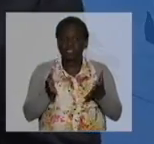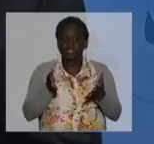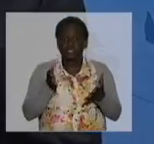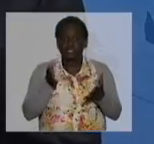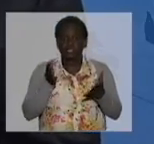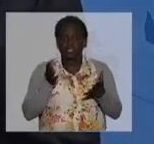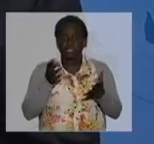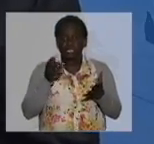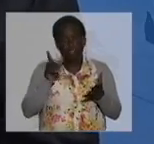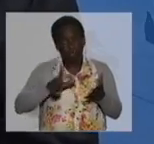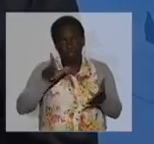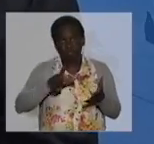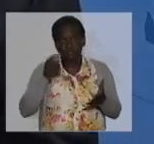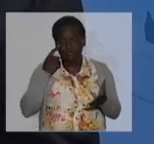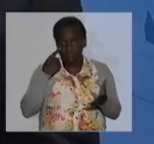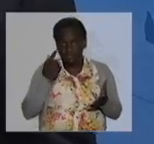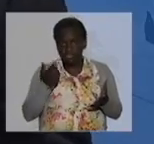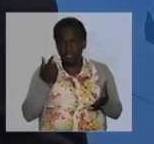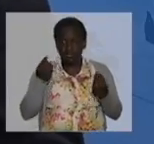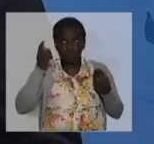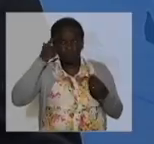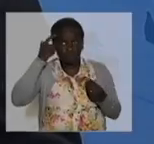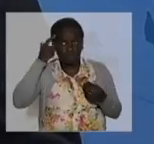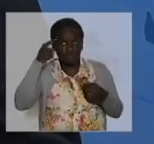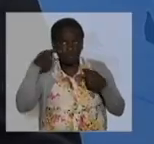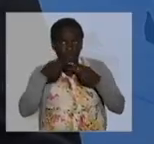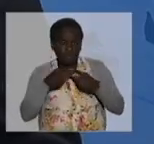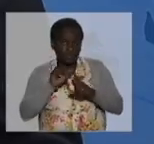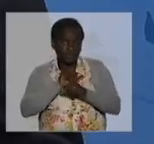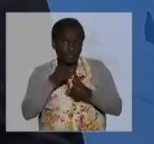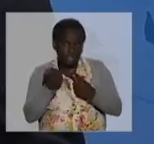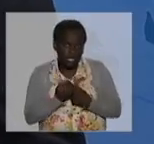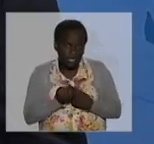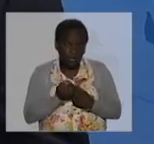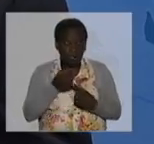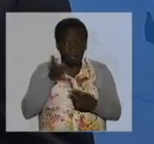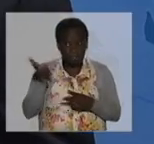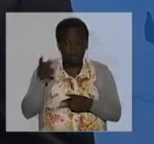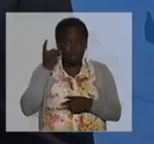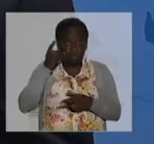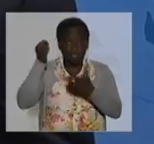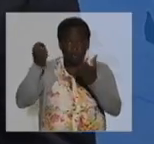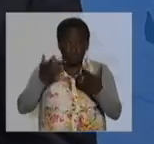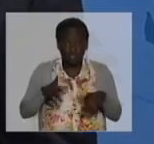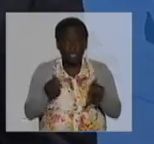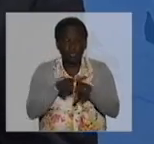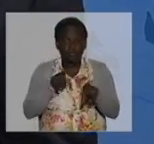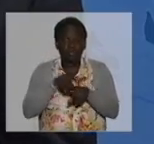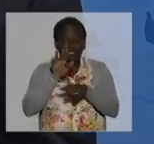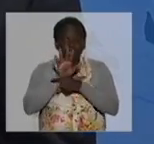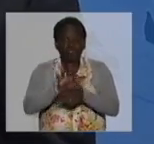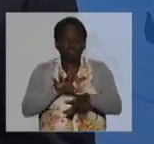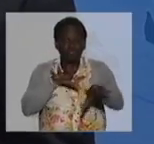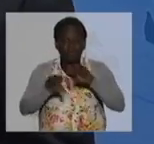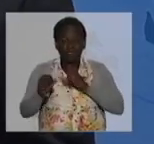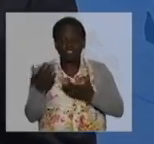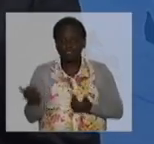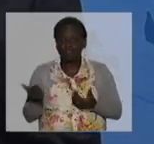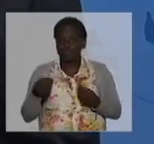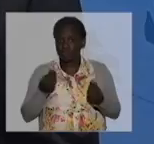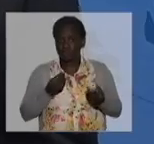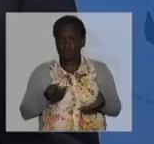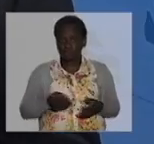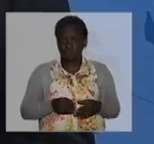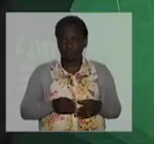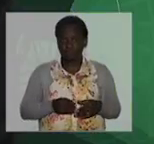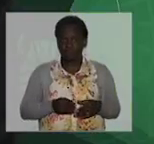sentido lógico da questão social, conforme disse o próprio deputado, e na formação do homem, do